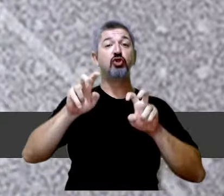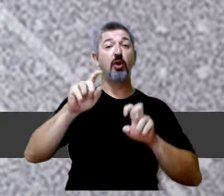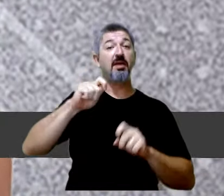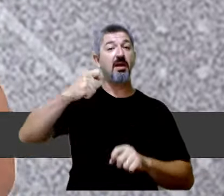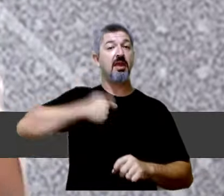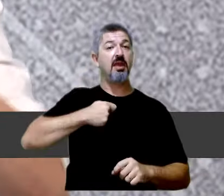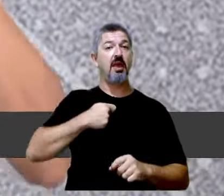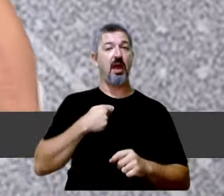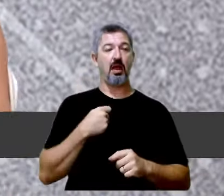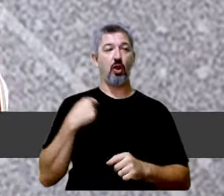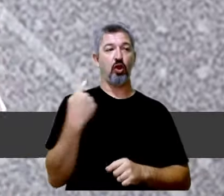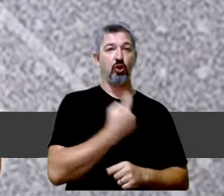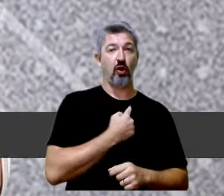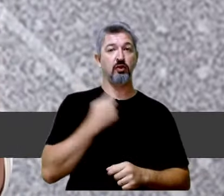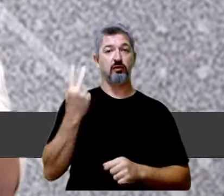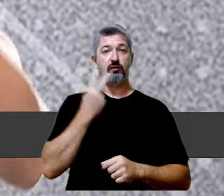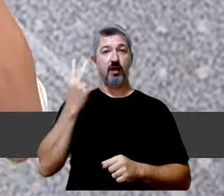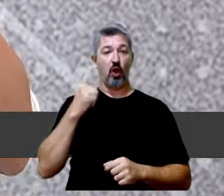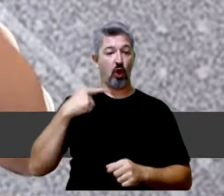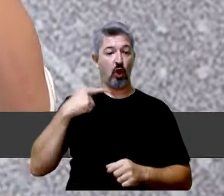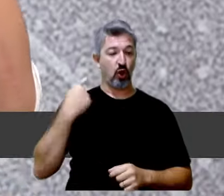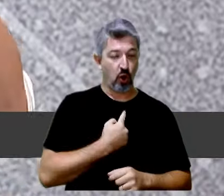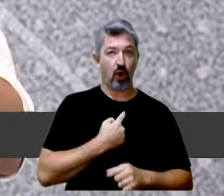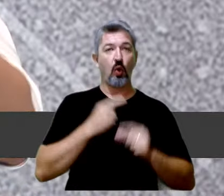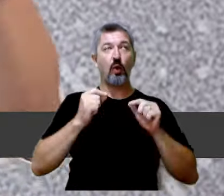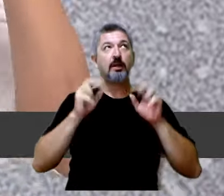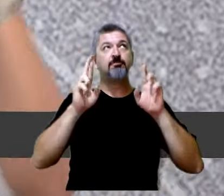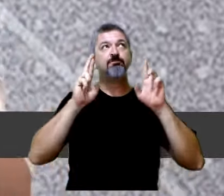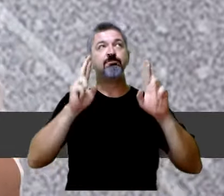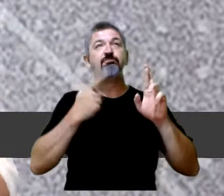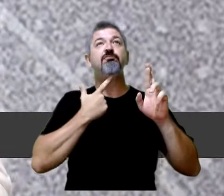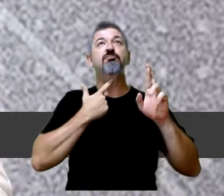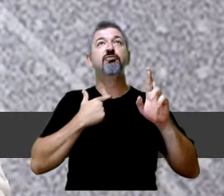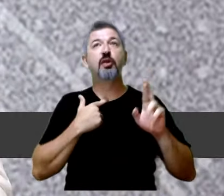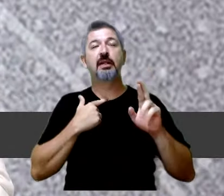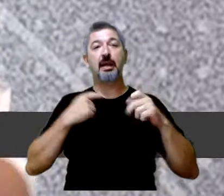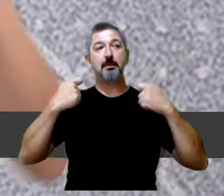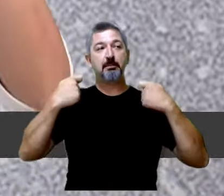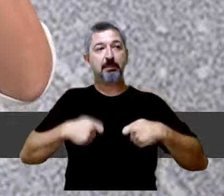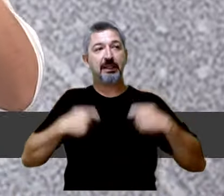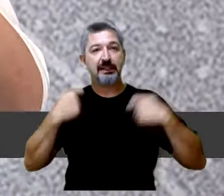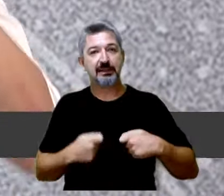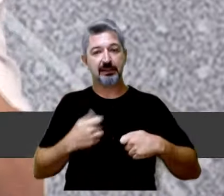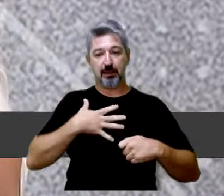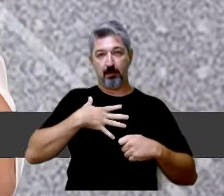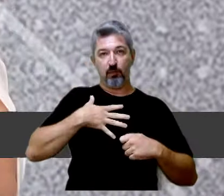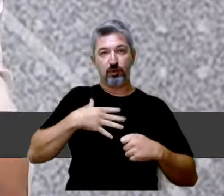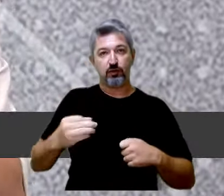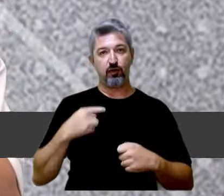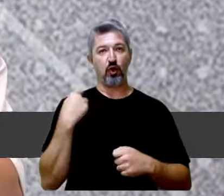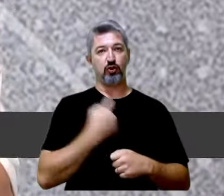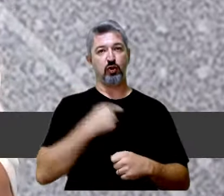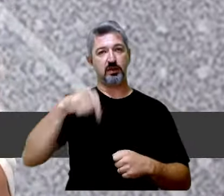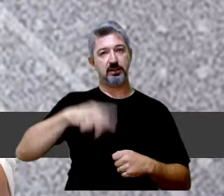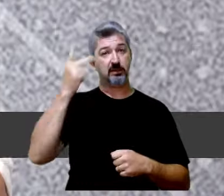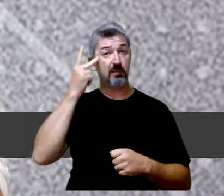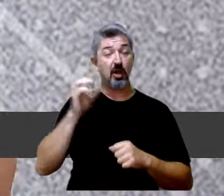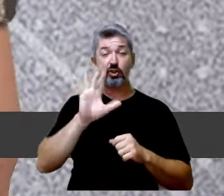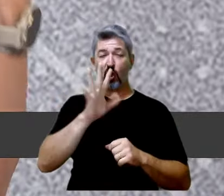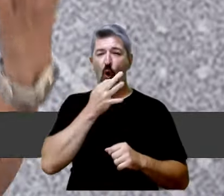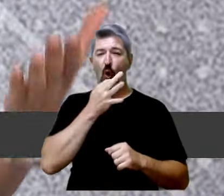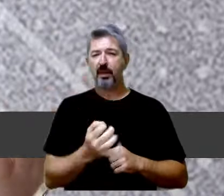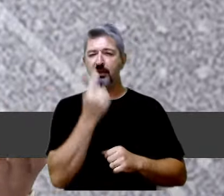nossos valores o que é que a gente espera deseja merece pros nossos filhos e filhas e só para fazer um comentário sobre a fala do